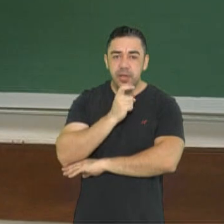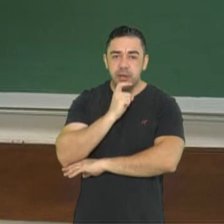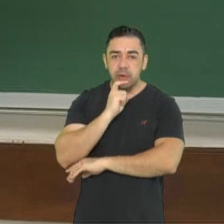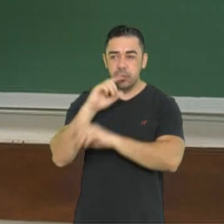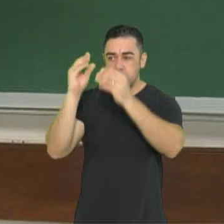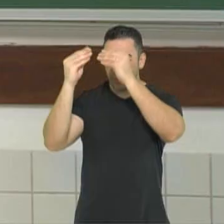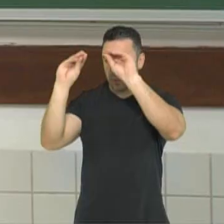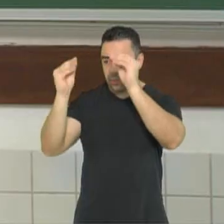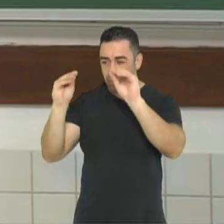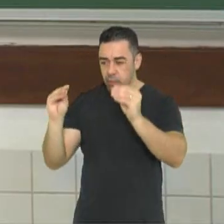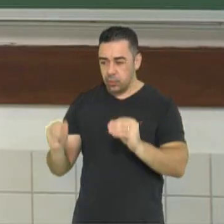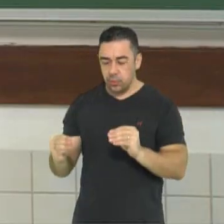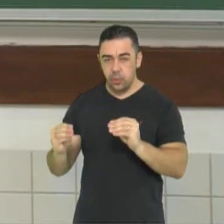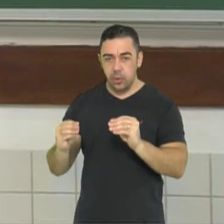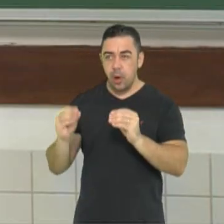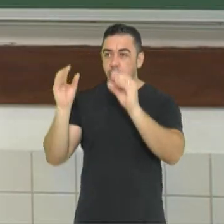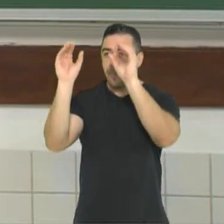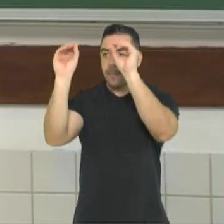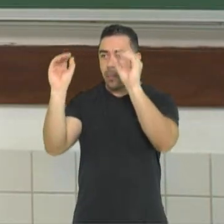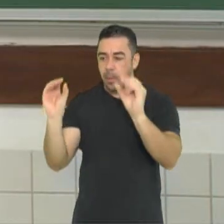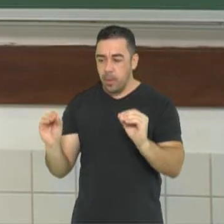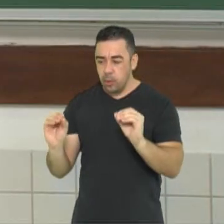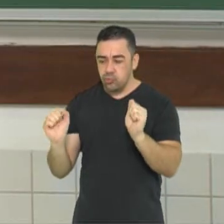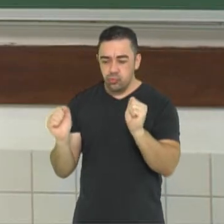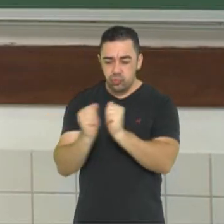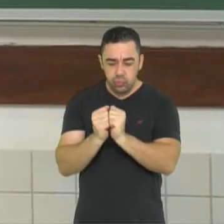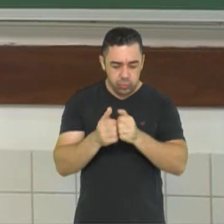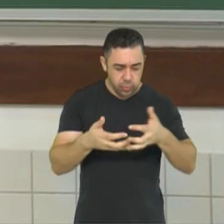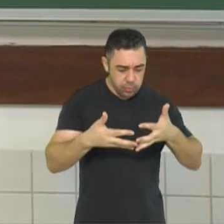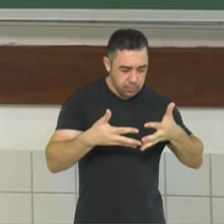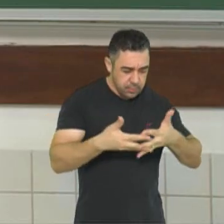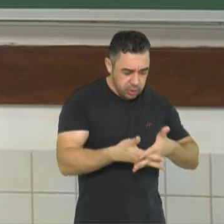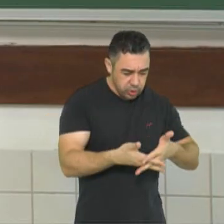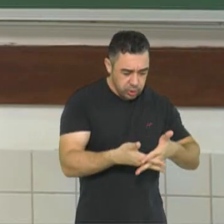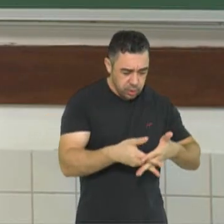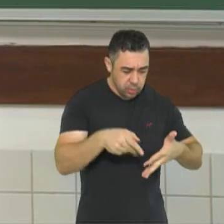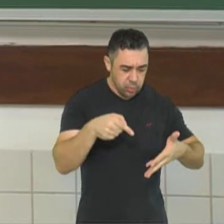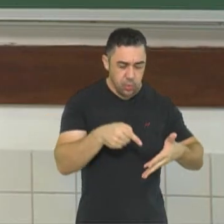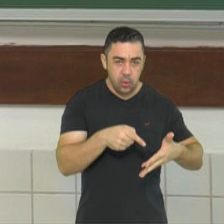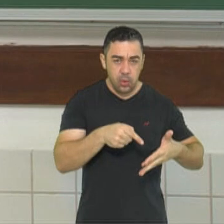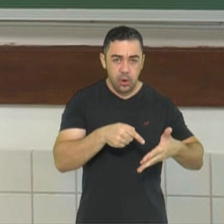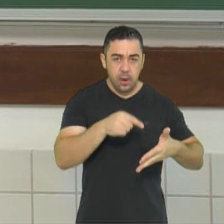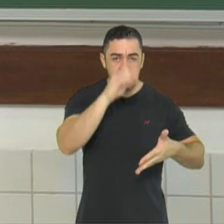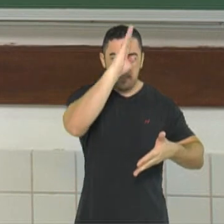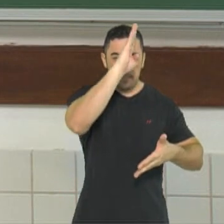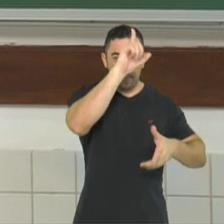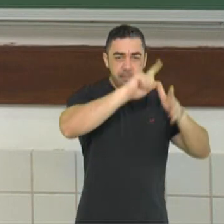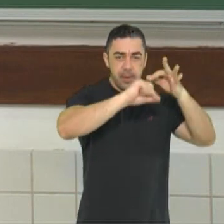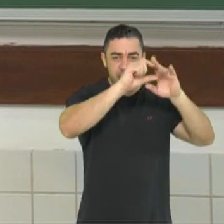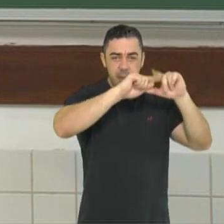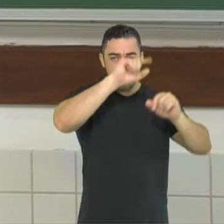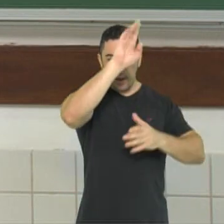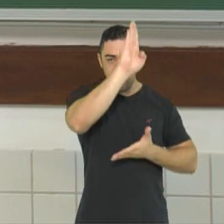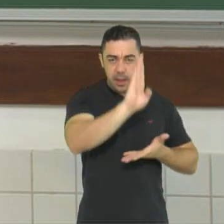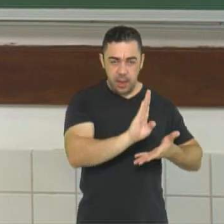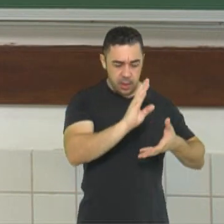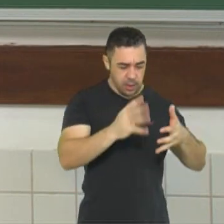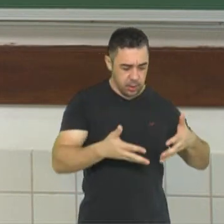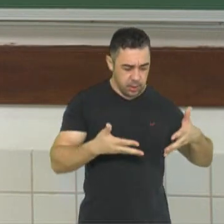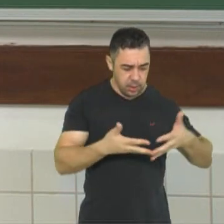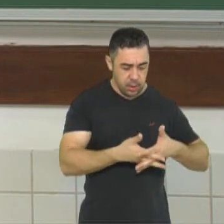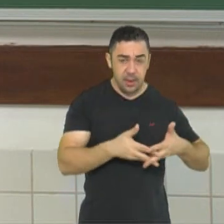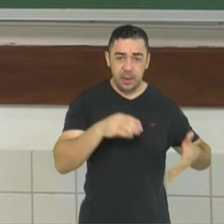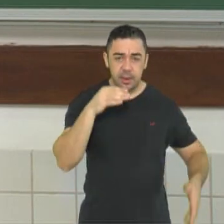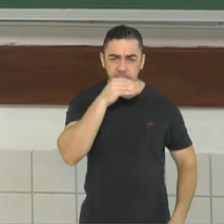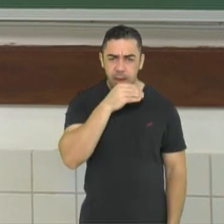né, está fazendo, junto com a manjedoura, em Belém, representando o nascimento de Jesus Cristo, de uma região extremamente quente